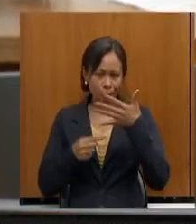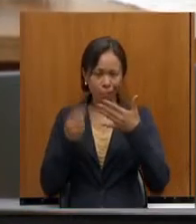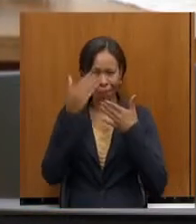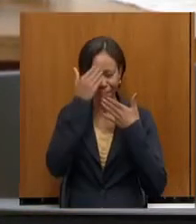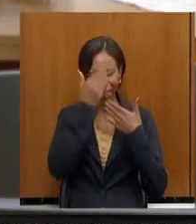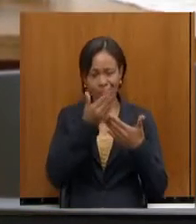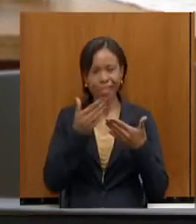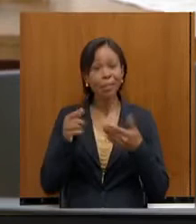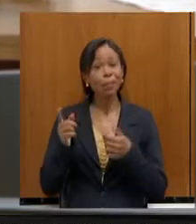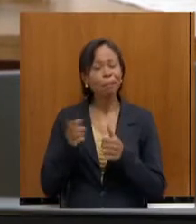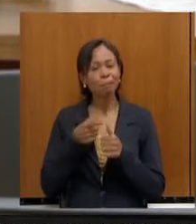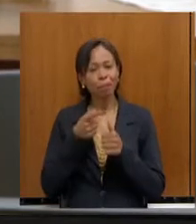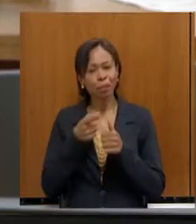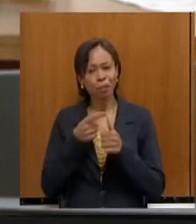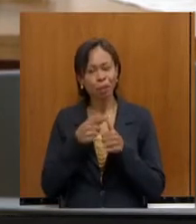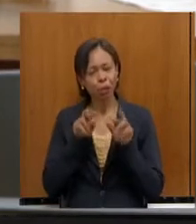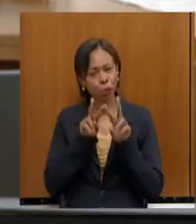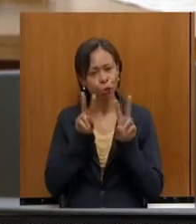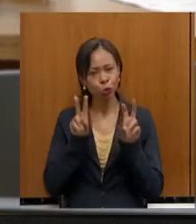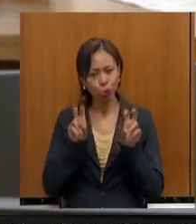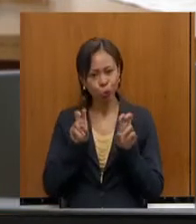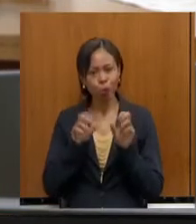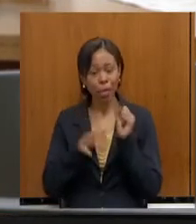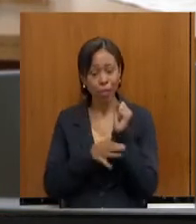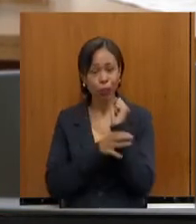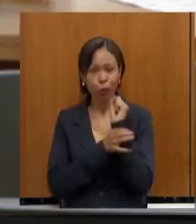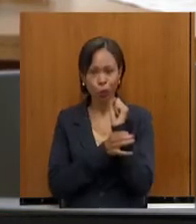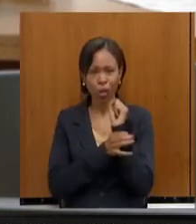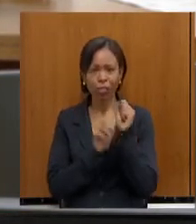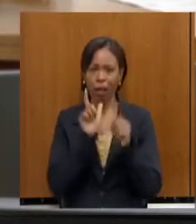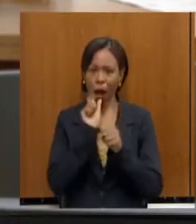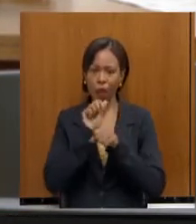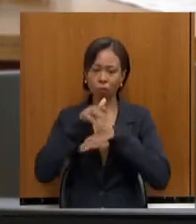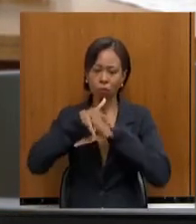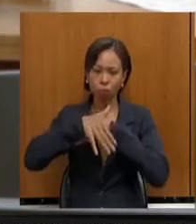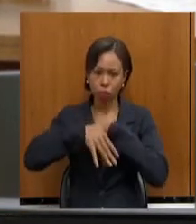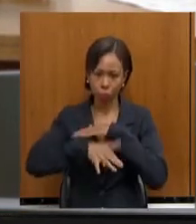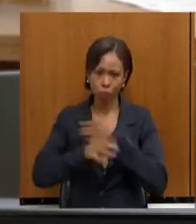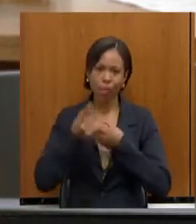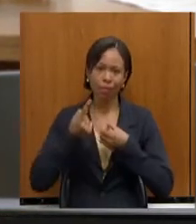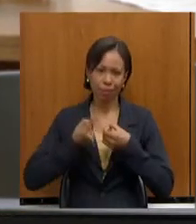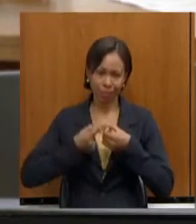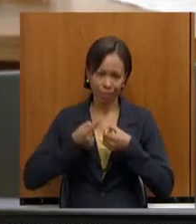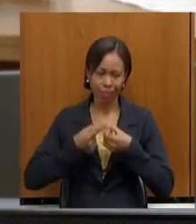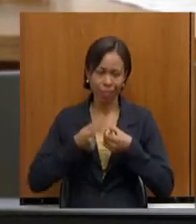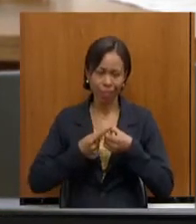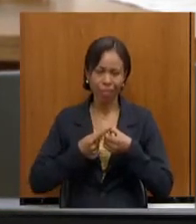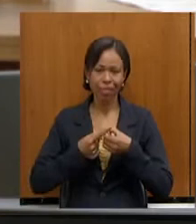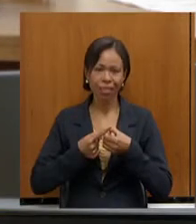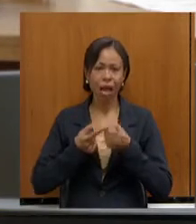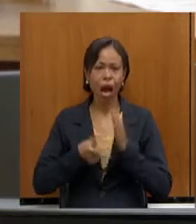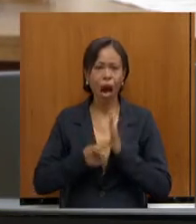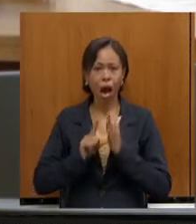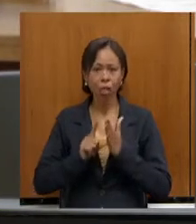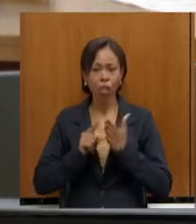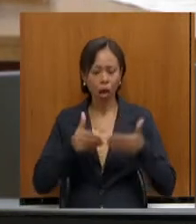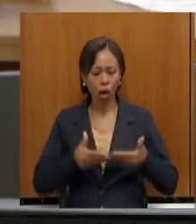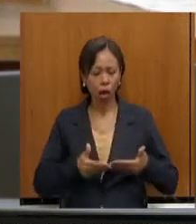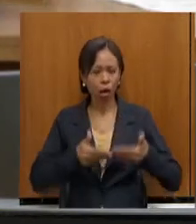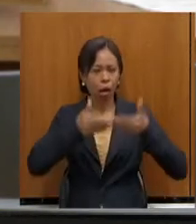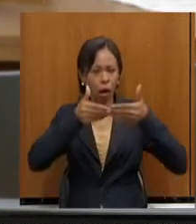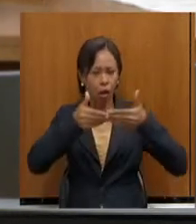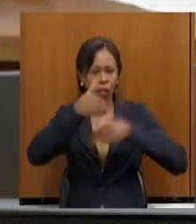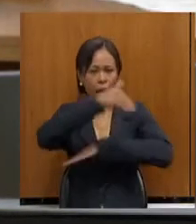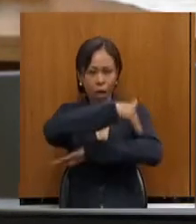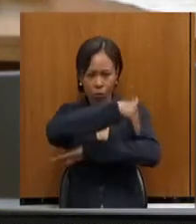primeiro em relação a segurança hídrica na região metropolitana é a partir do rompimento da barragem do